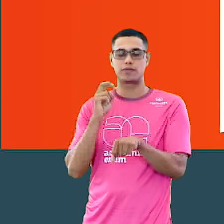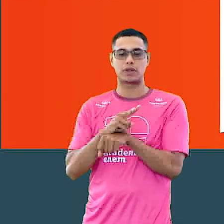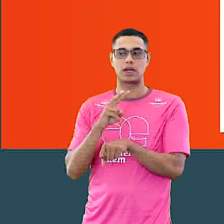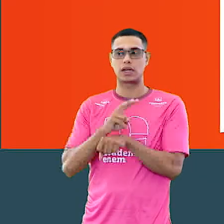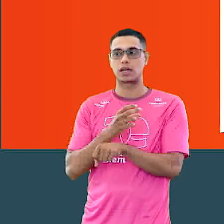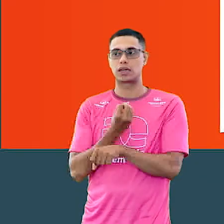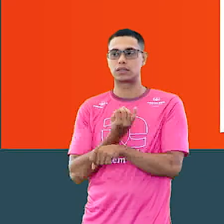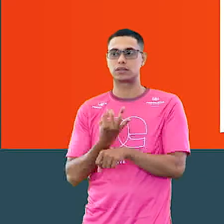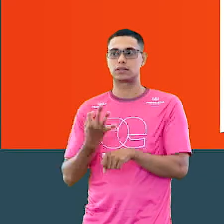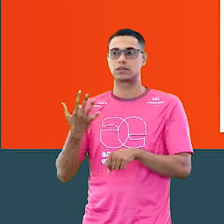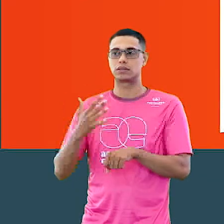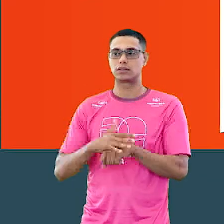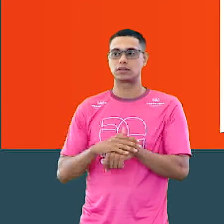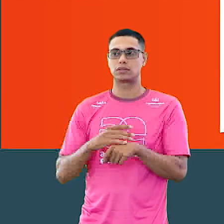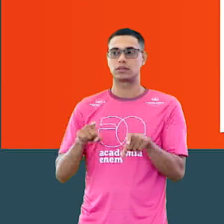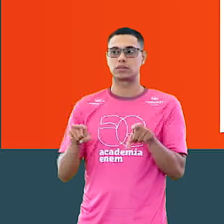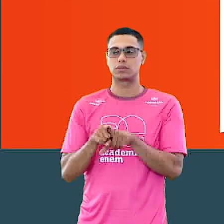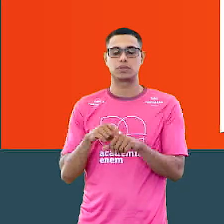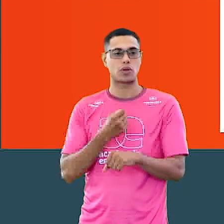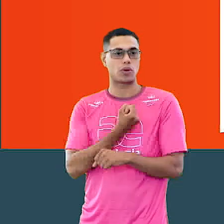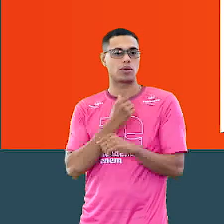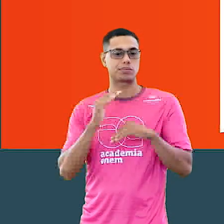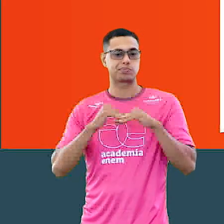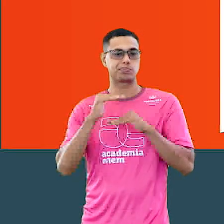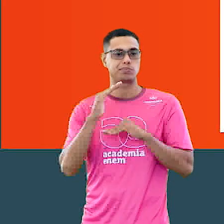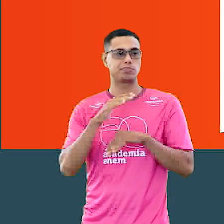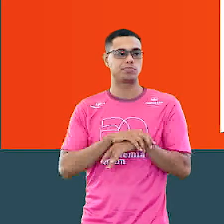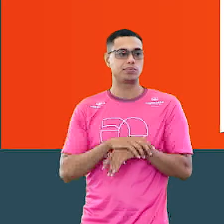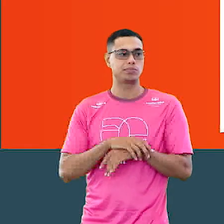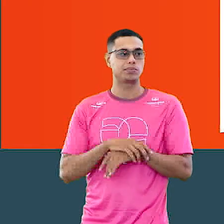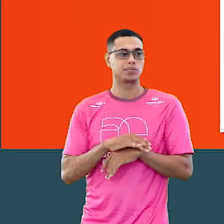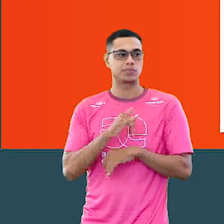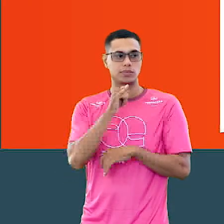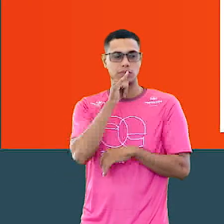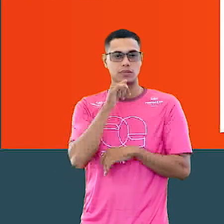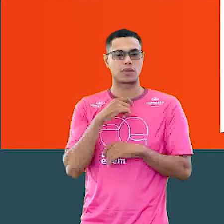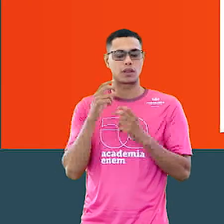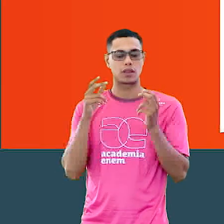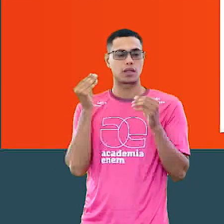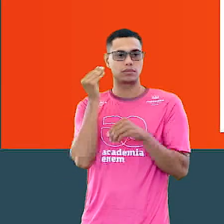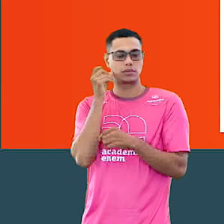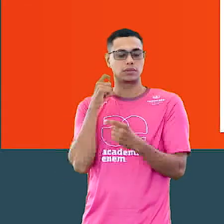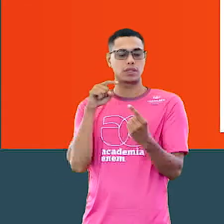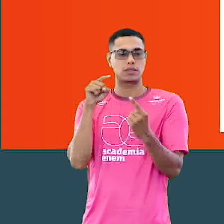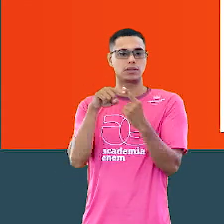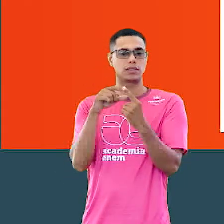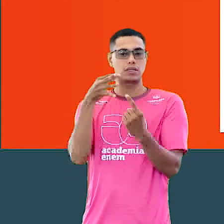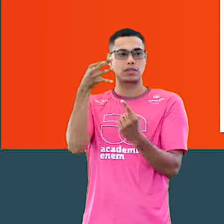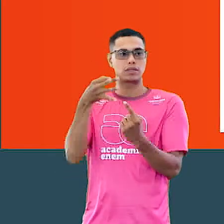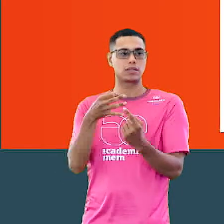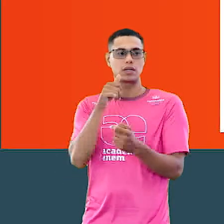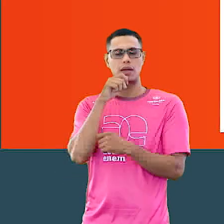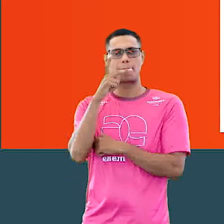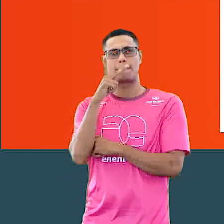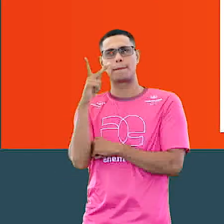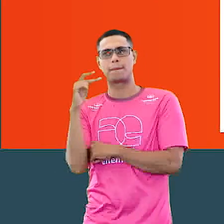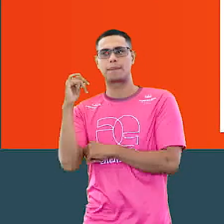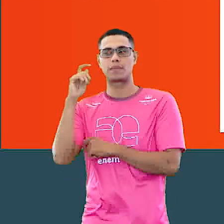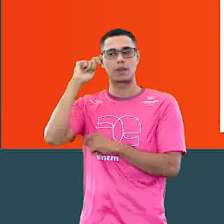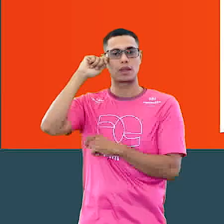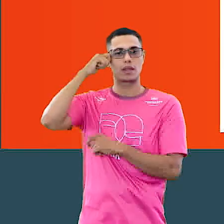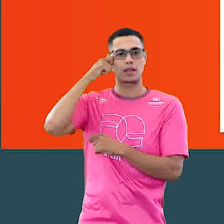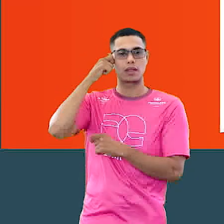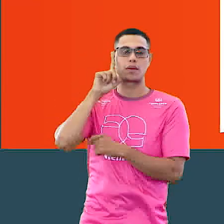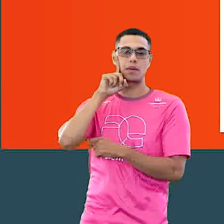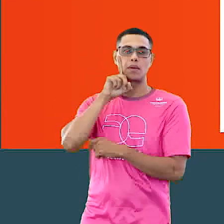corte, tá? Para você tentar atirar no que é mais provável. O que é PPI?